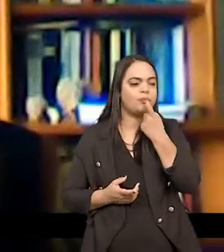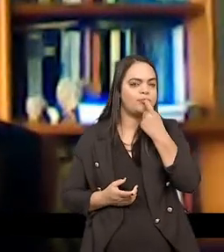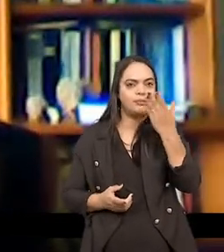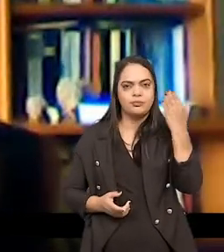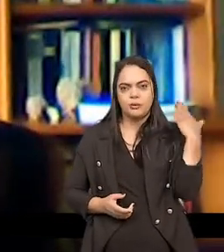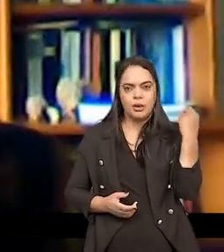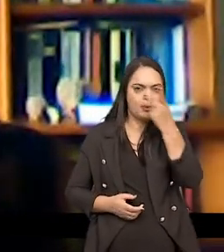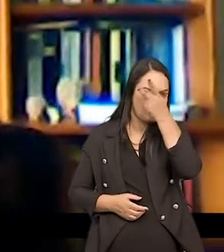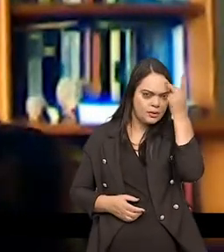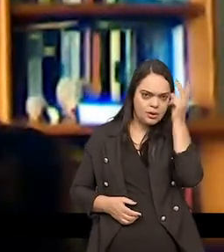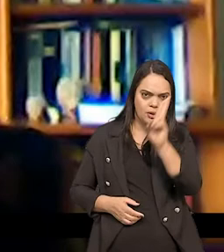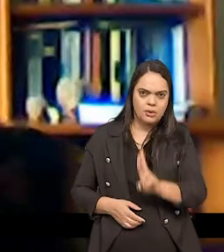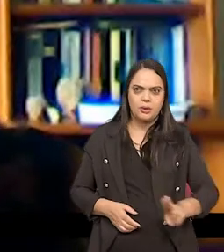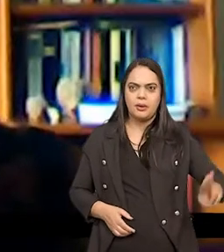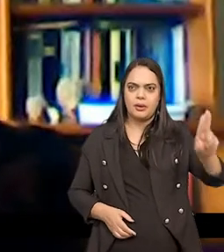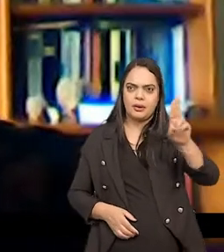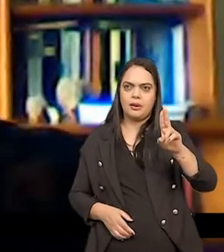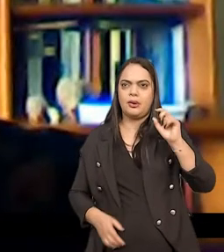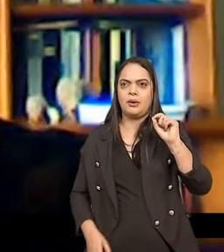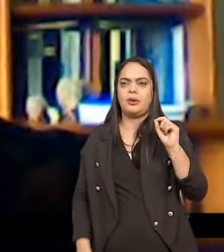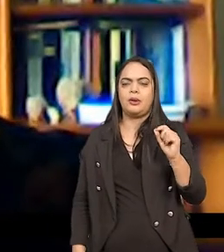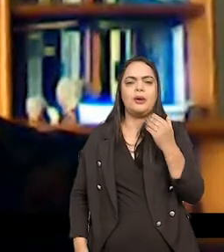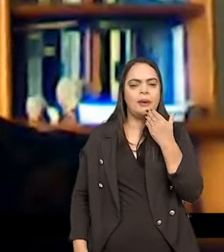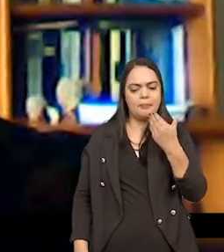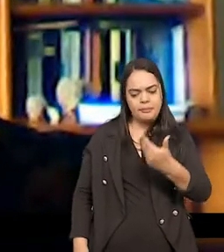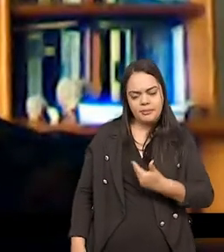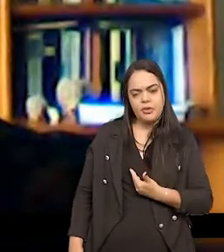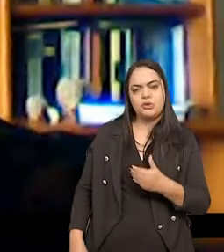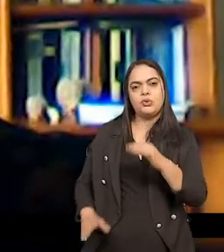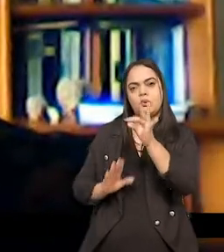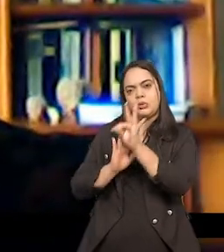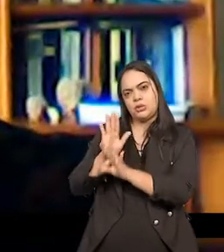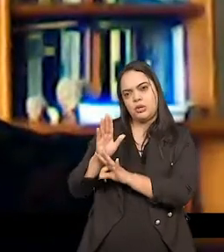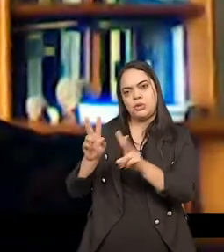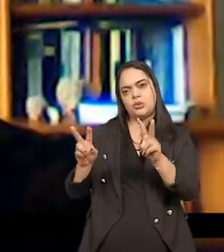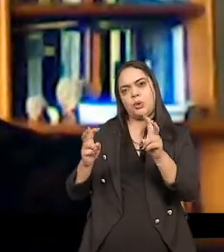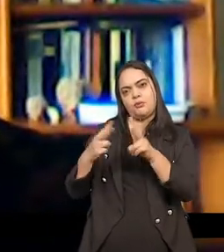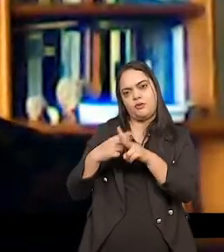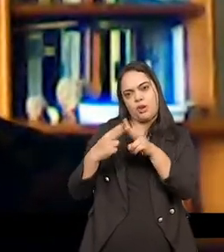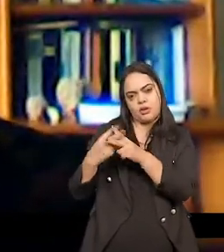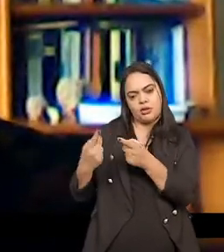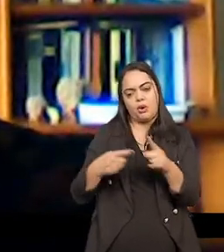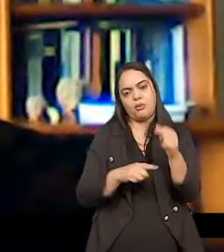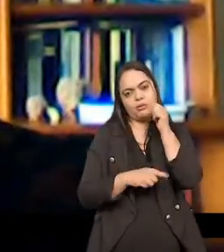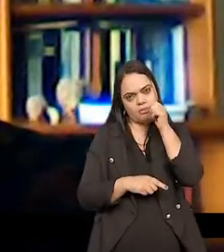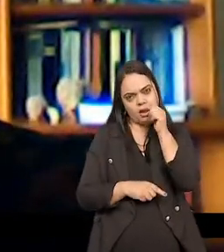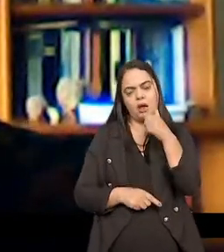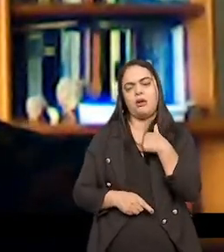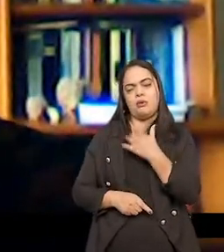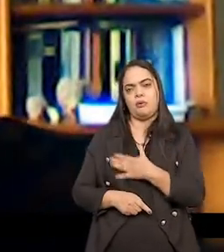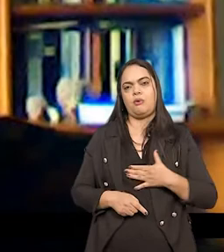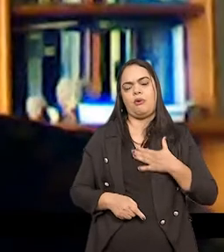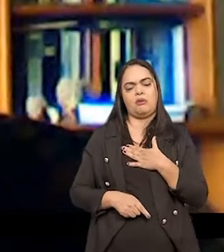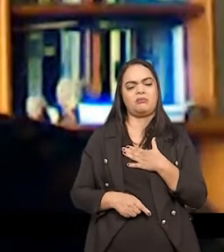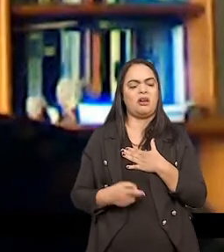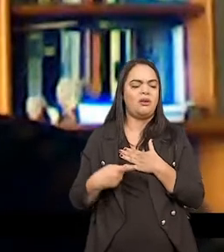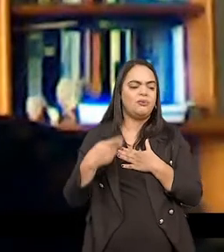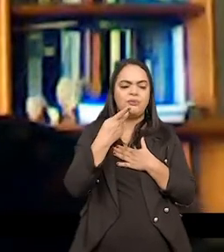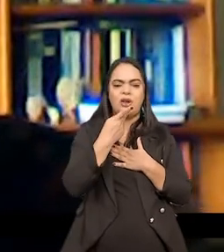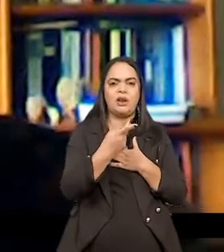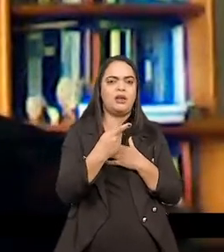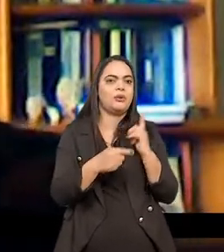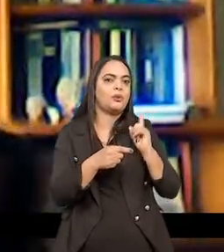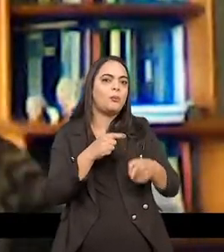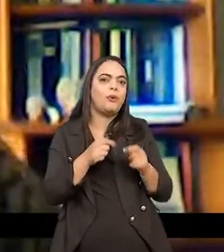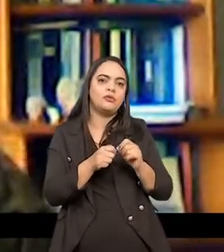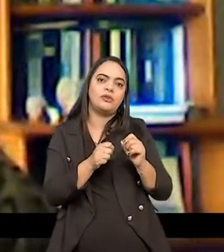da Universidade de Vitória, Espírito Santo, me pediu um texto sobre violência contra a mulher, que é um tema que eu gosto de trabalhar, mas daí eu disse, não, eu não posso fazer um texto